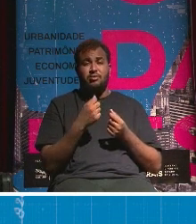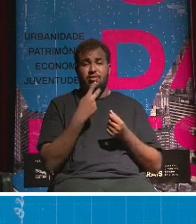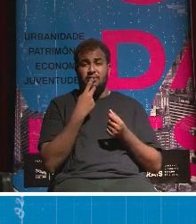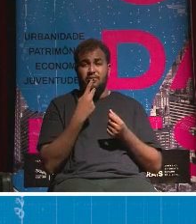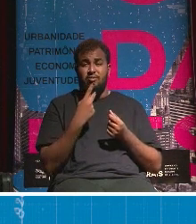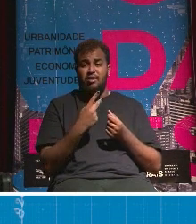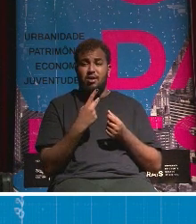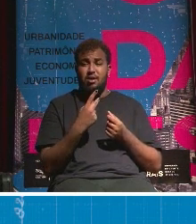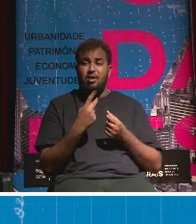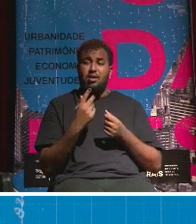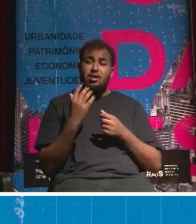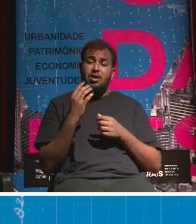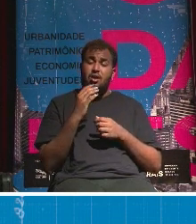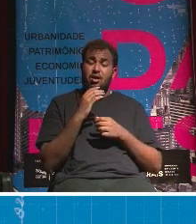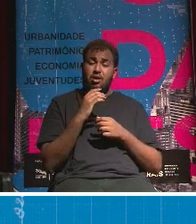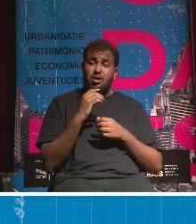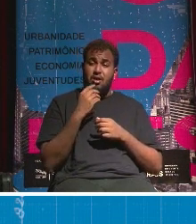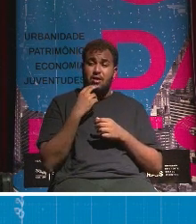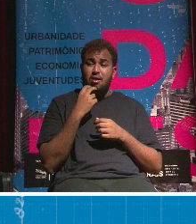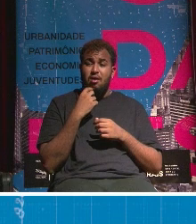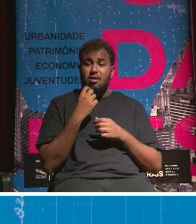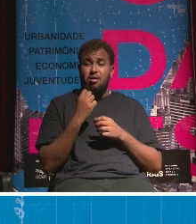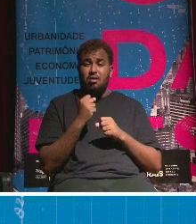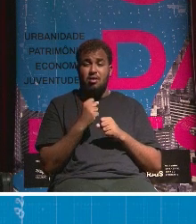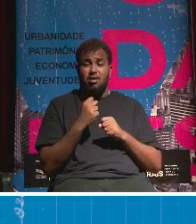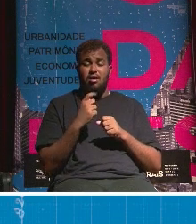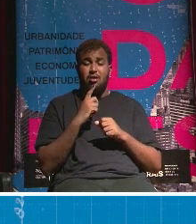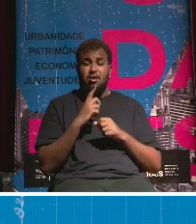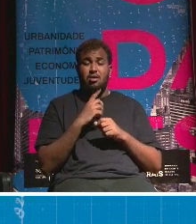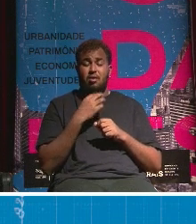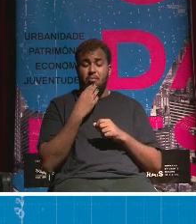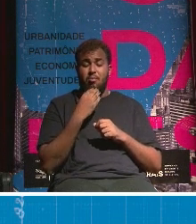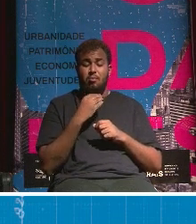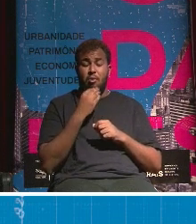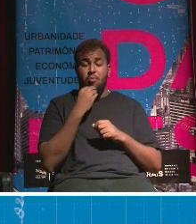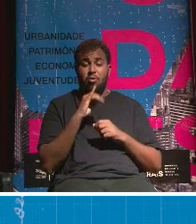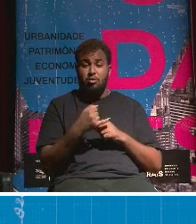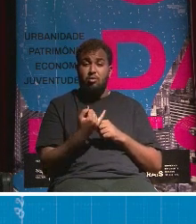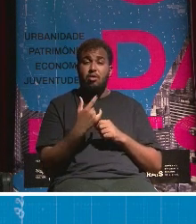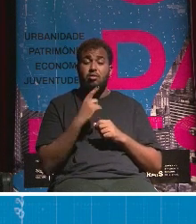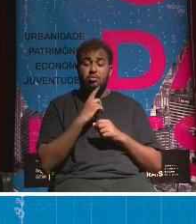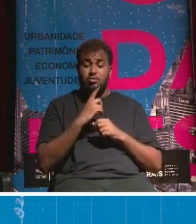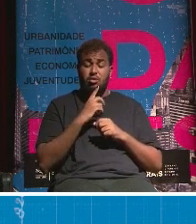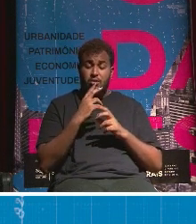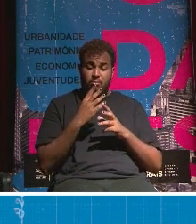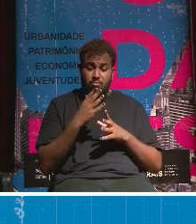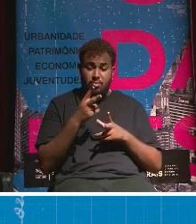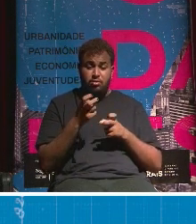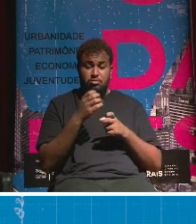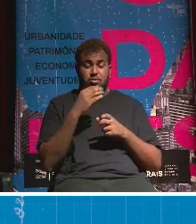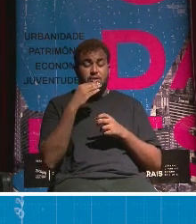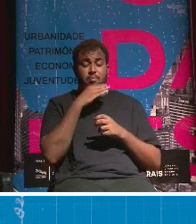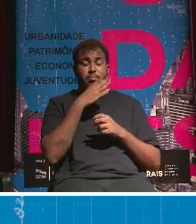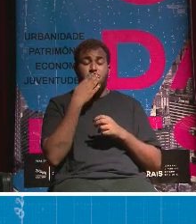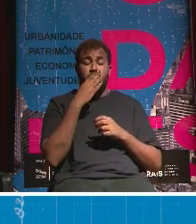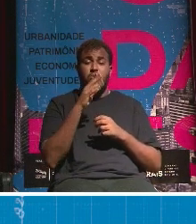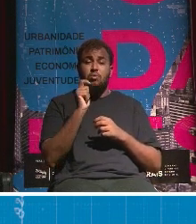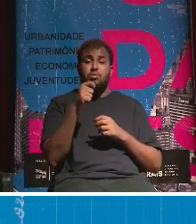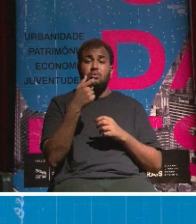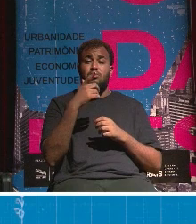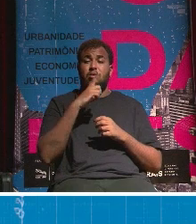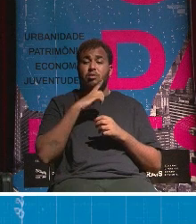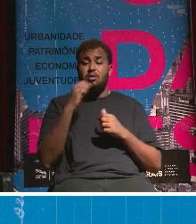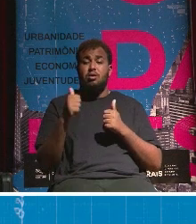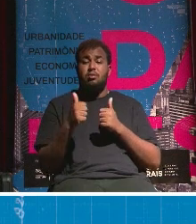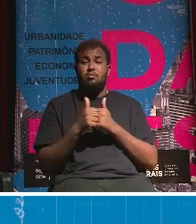que é abraçar a surpresa como uma oportunidade de tentar perceber que isso talvez seja um sinal de que aquilo seja mais